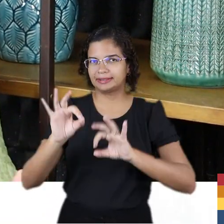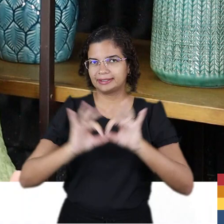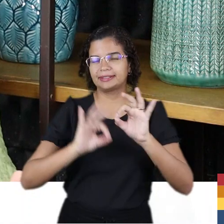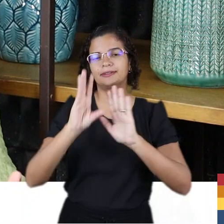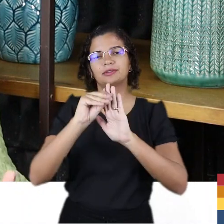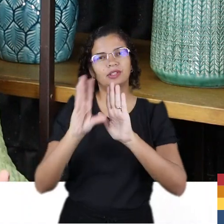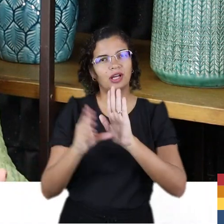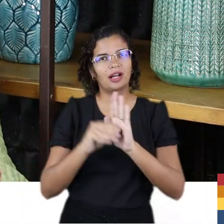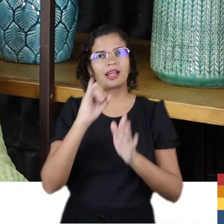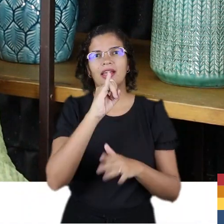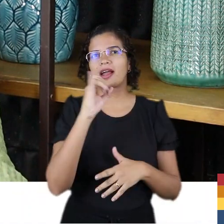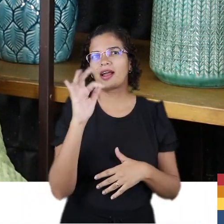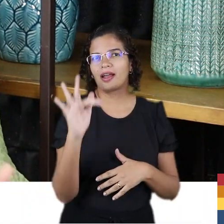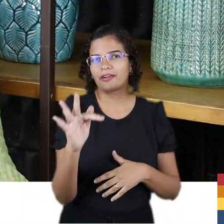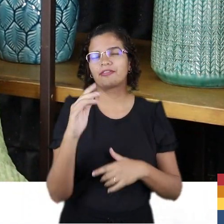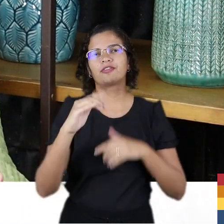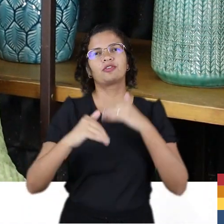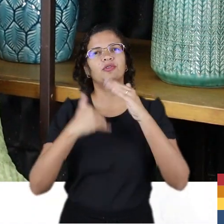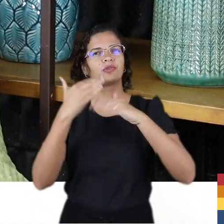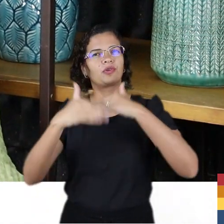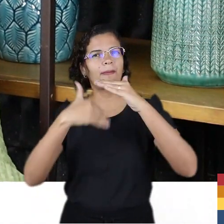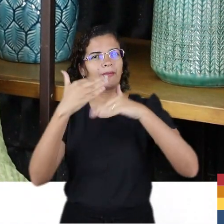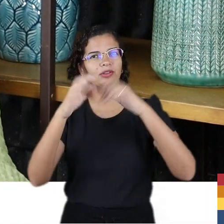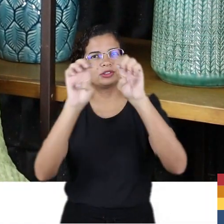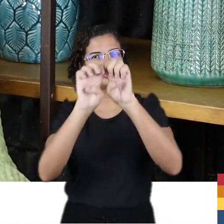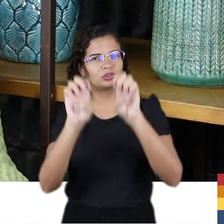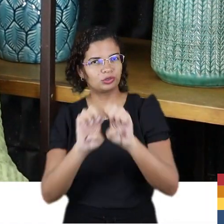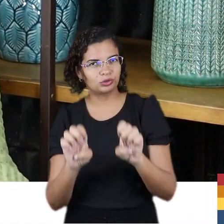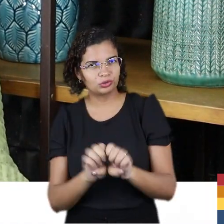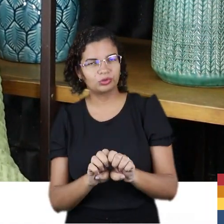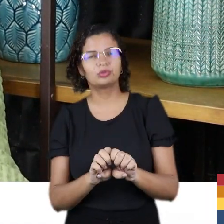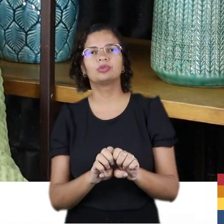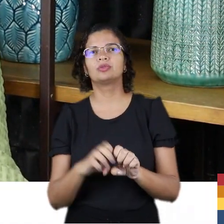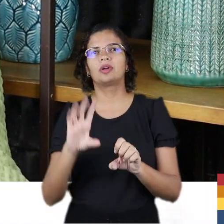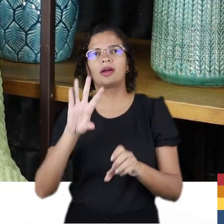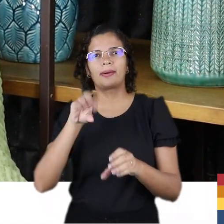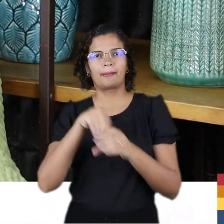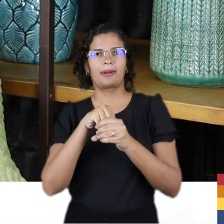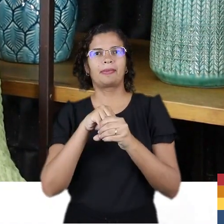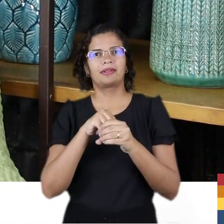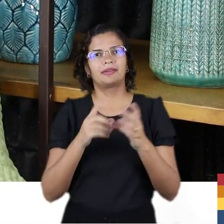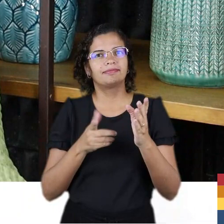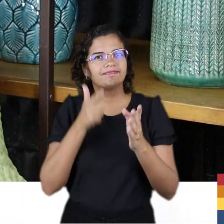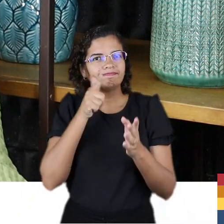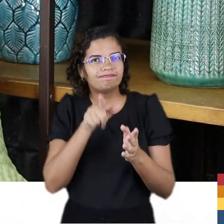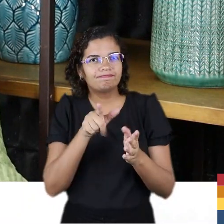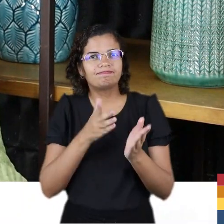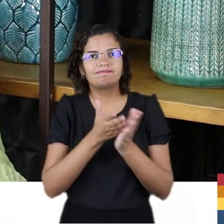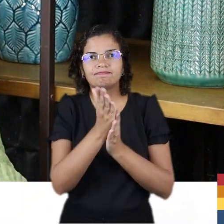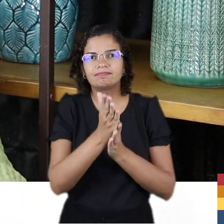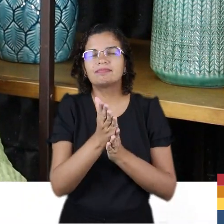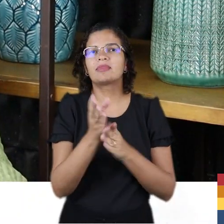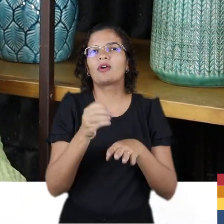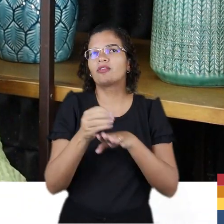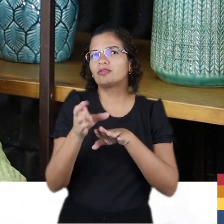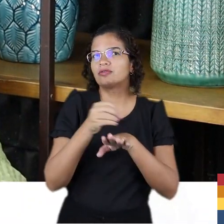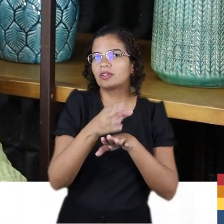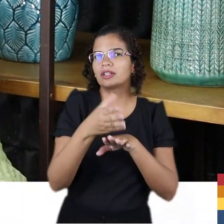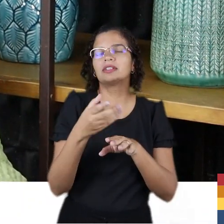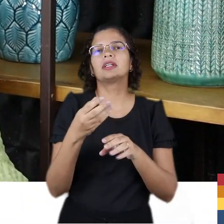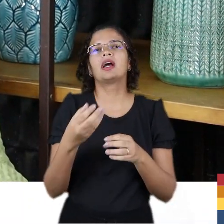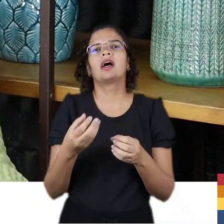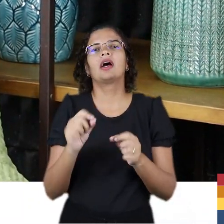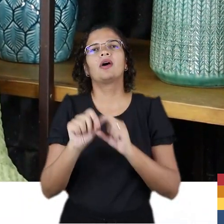incrementar, né, para fortalecer essa implementação. Esse documento, né, como vocês podem já